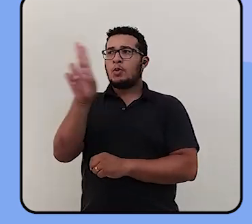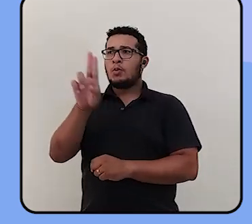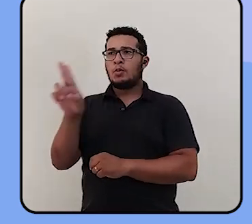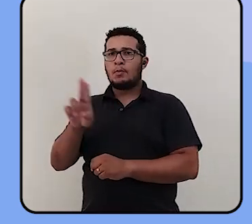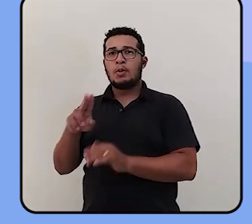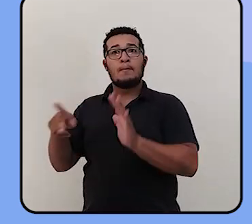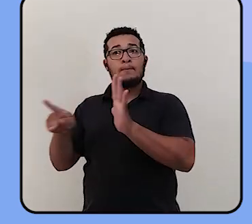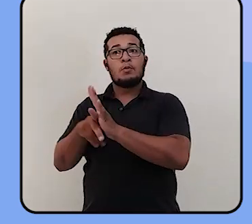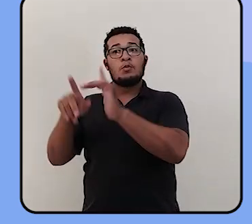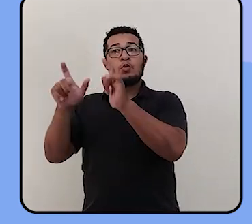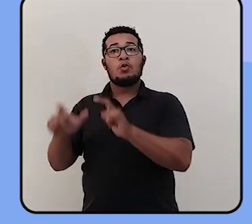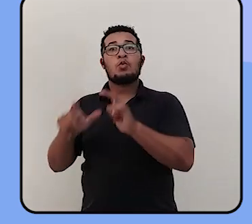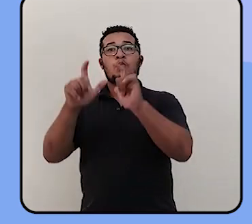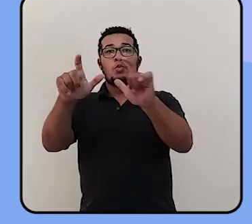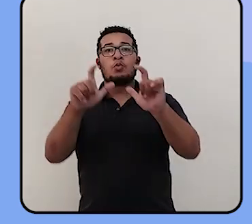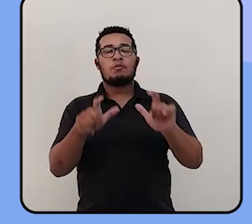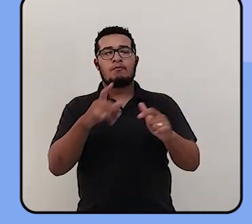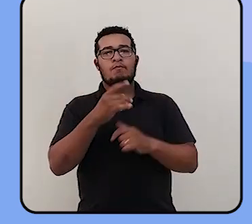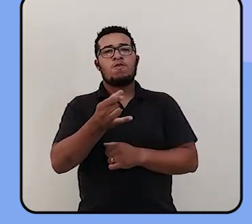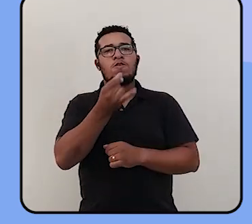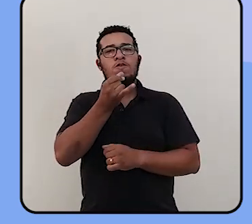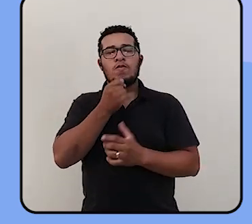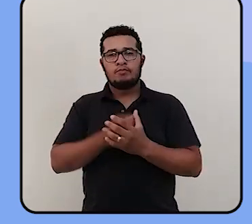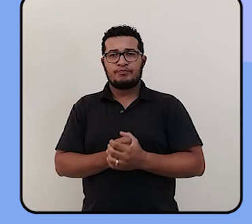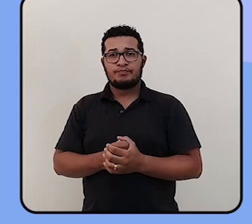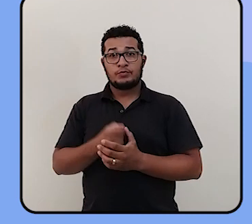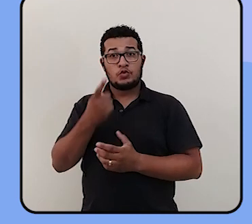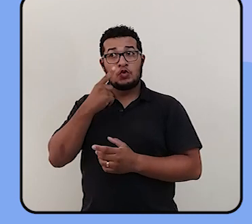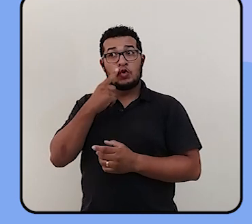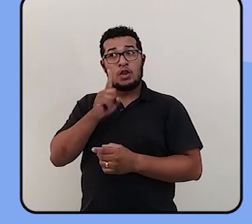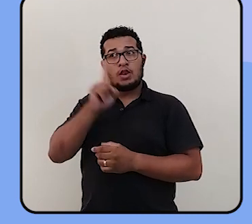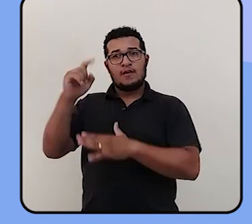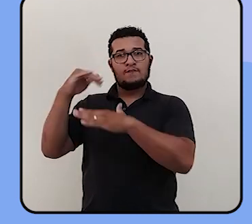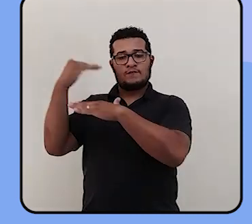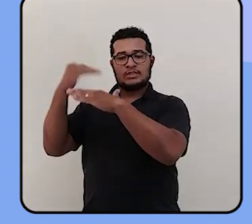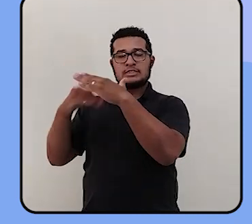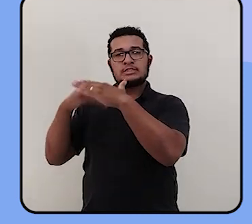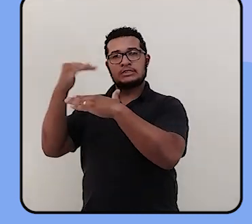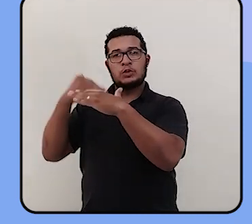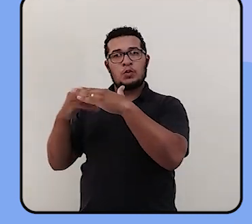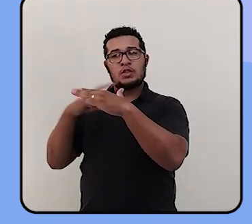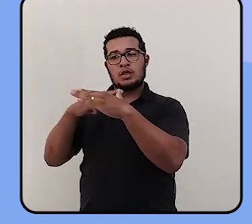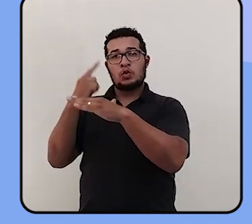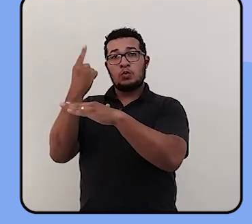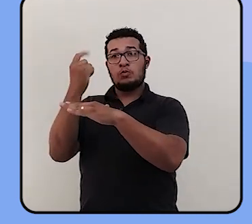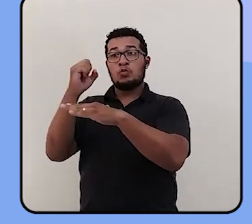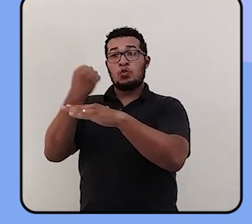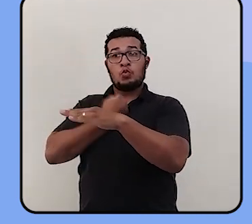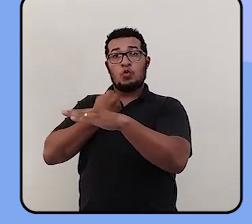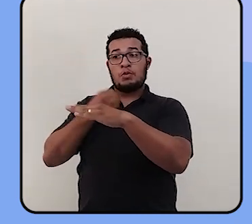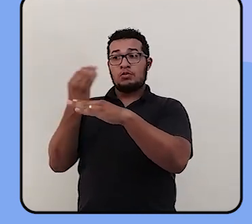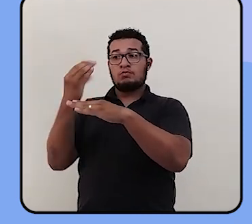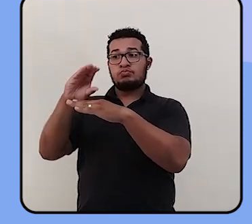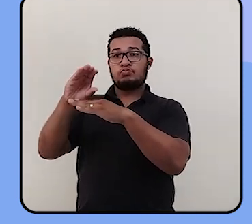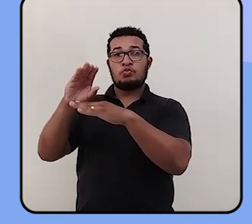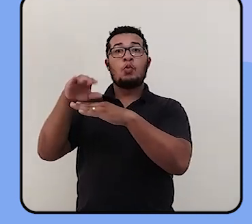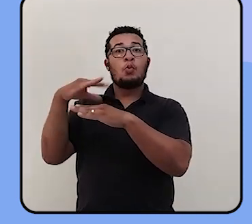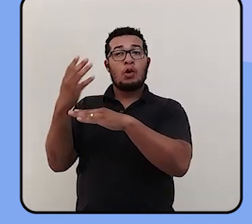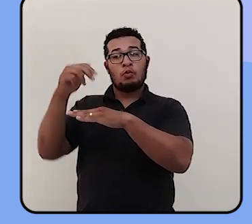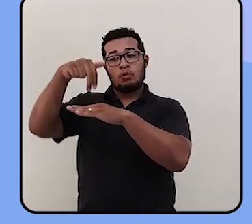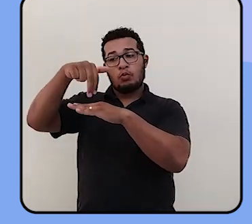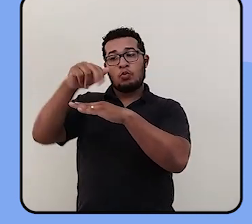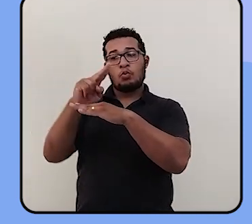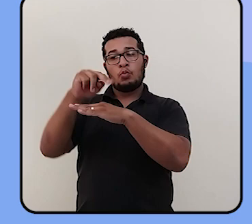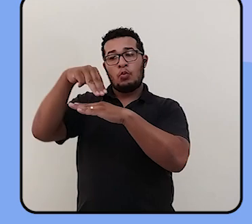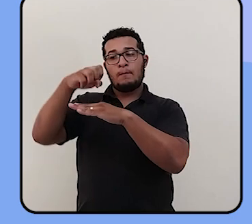número de acordo com o lugar onde ele está. Observe que lá na fração, esse número que está em cima se chamava